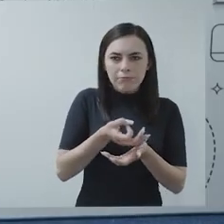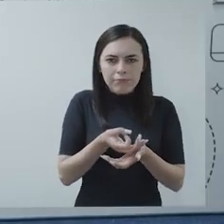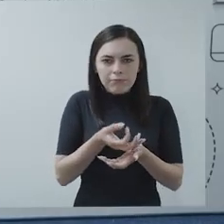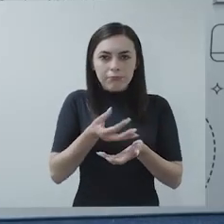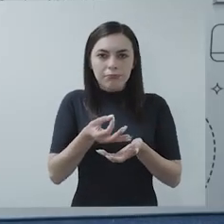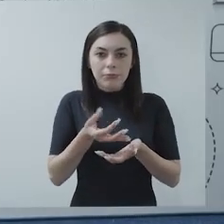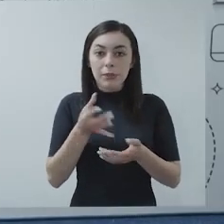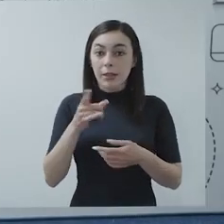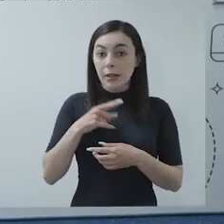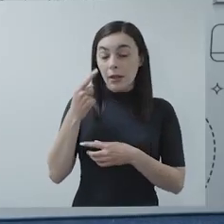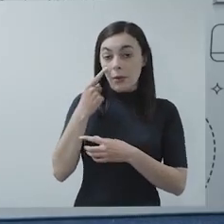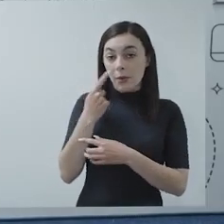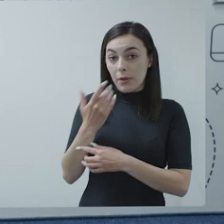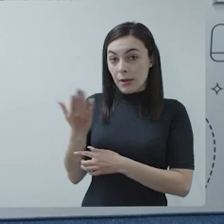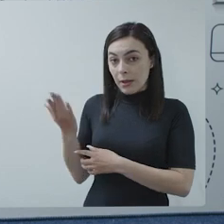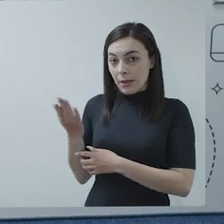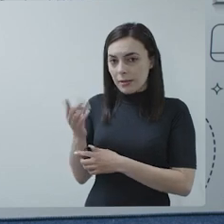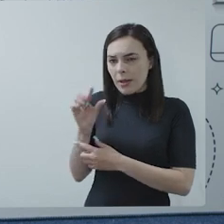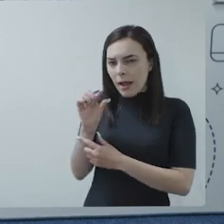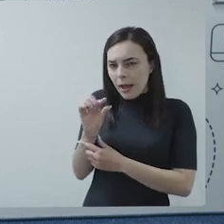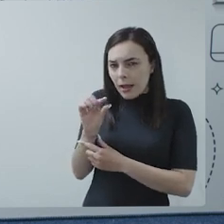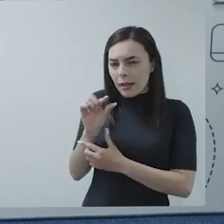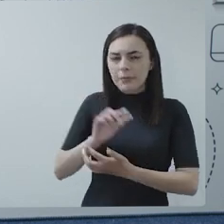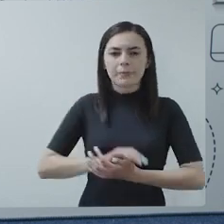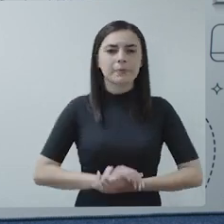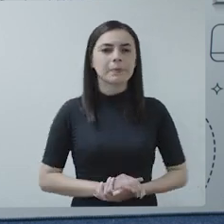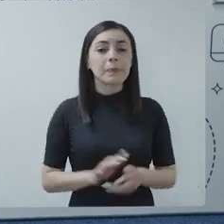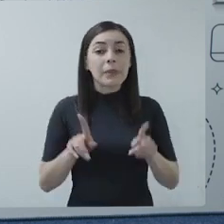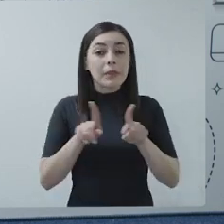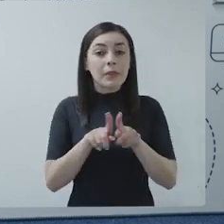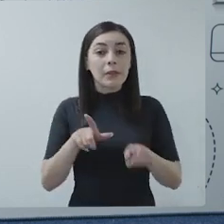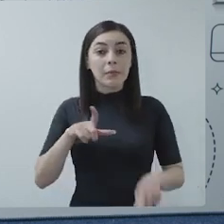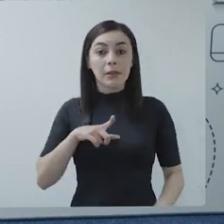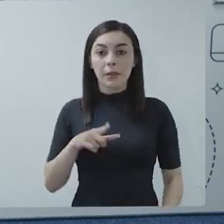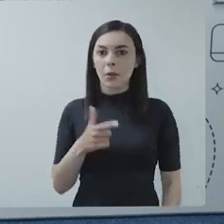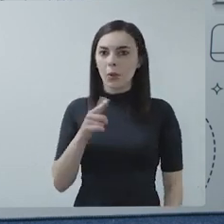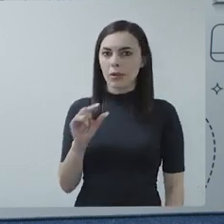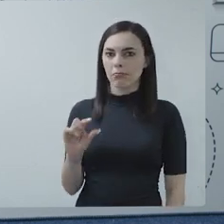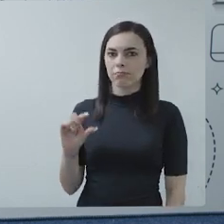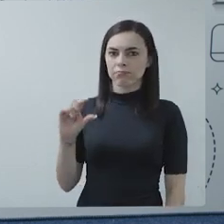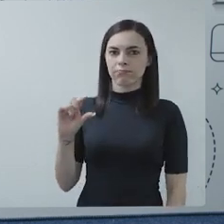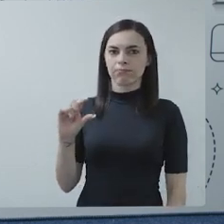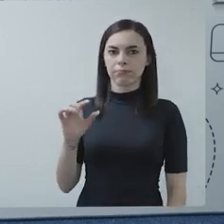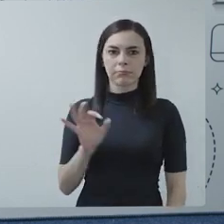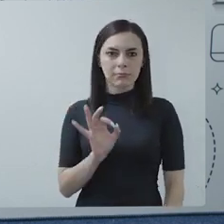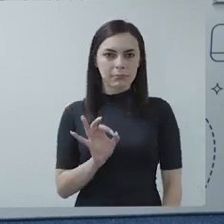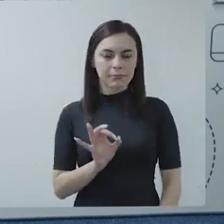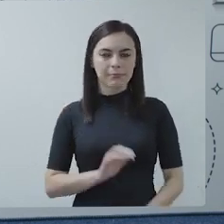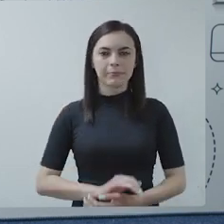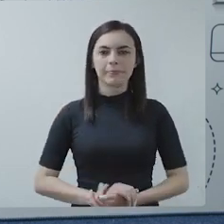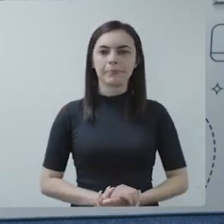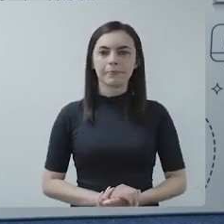essa pequenininha aqui, tá? E nós temos um pouco maior, certo?